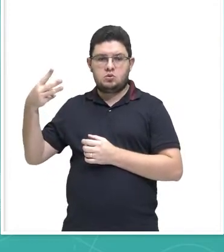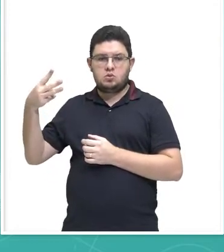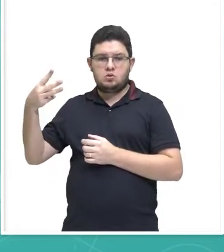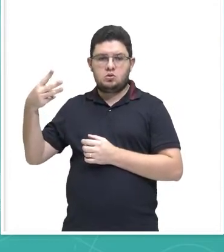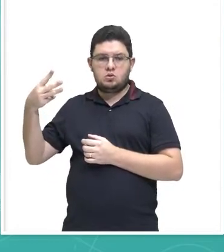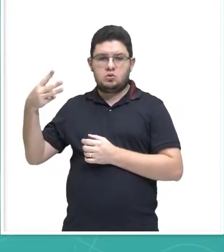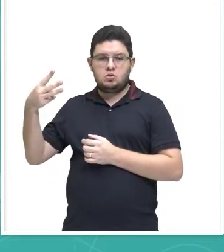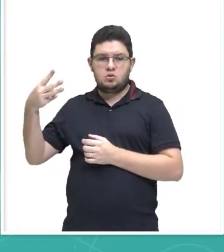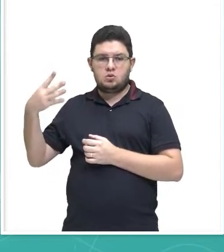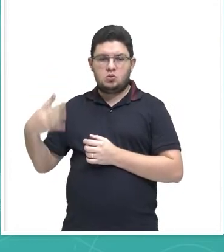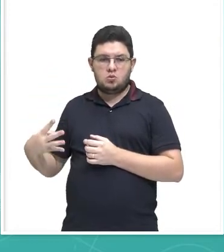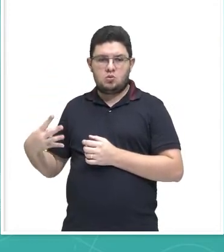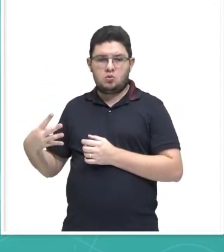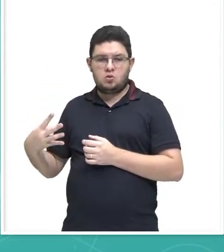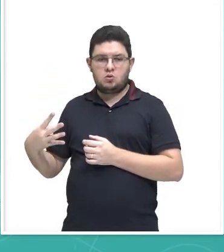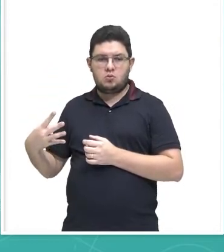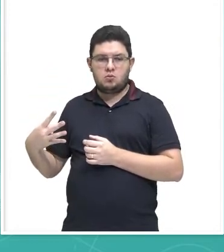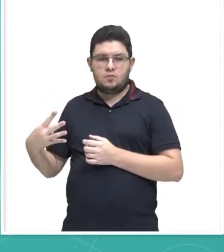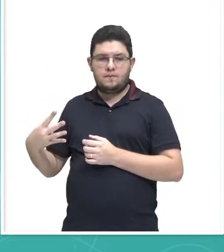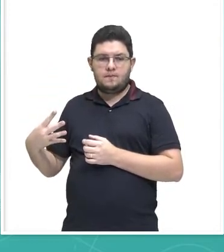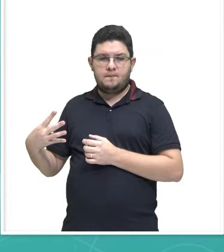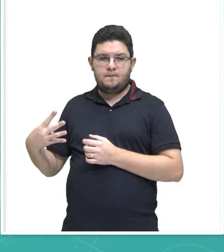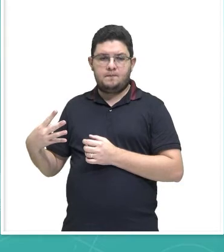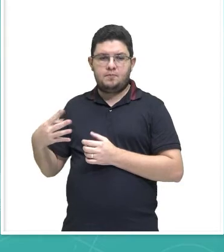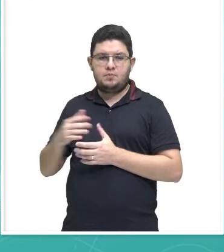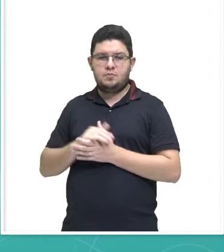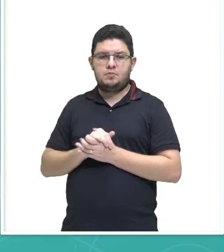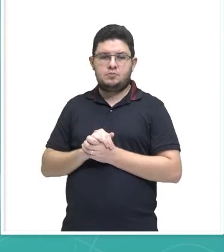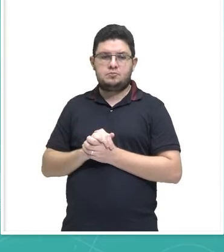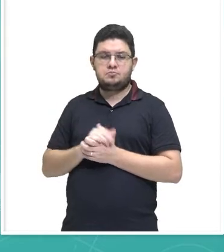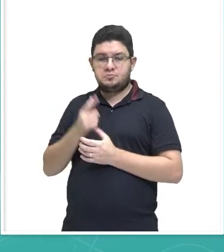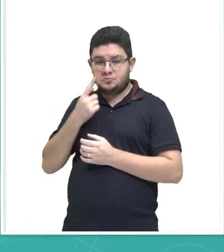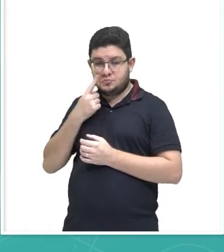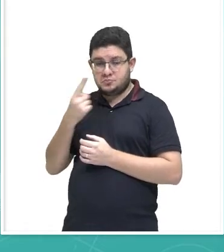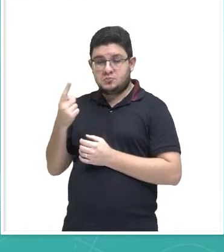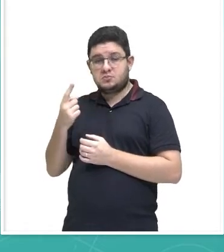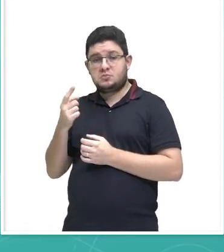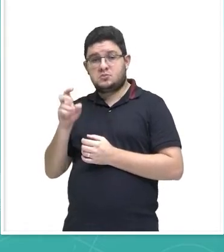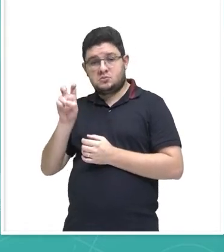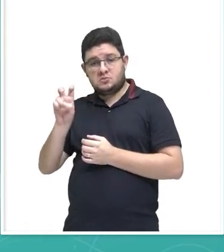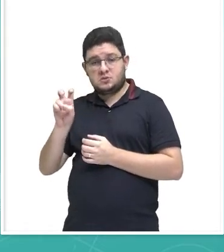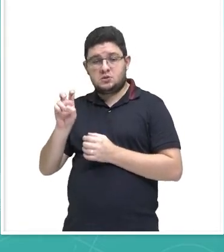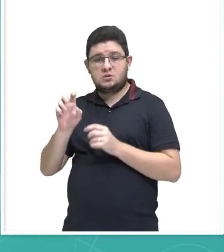o 5. O 5 tem aqui, não dá para pôr, né?